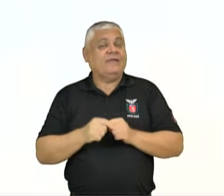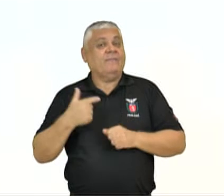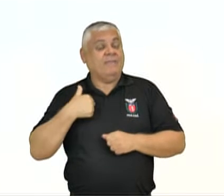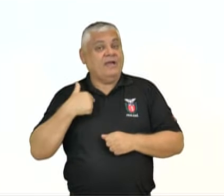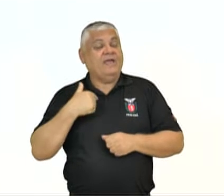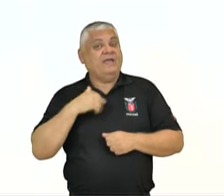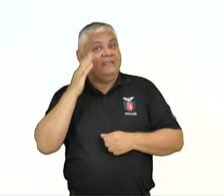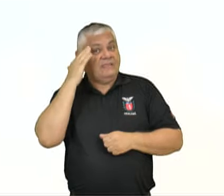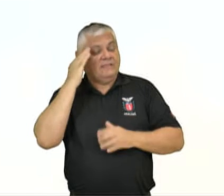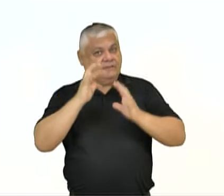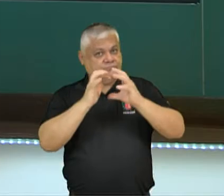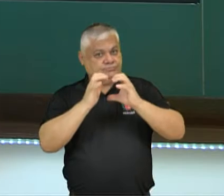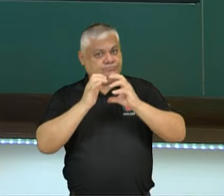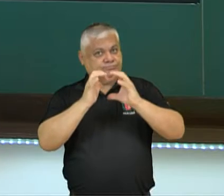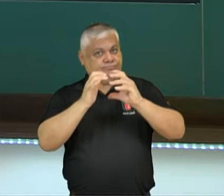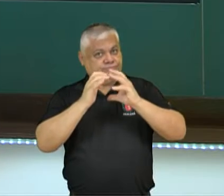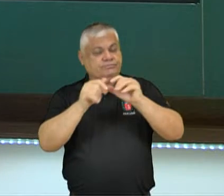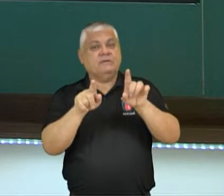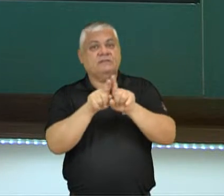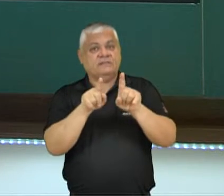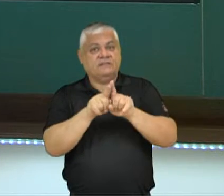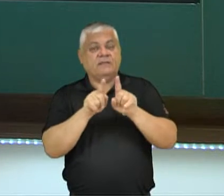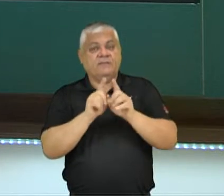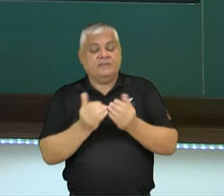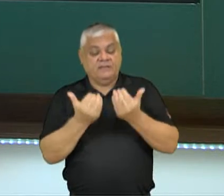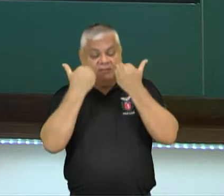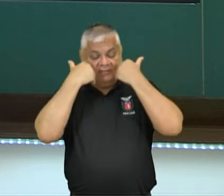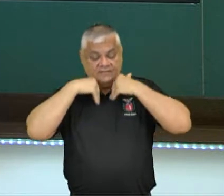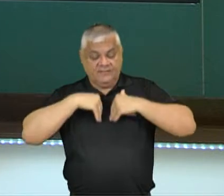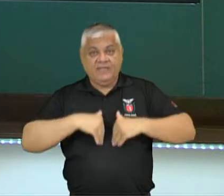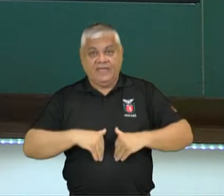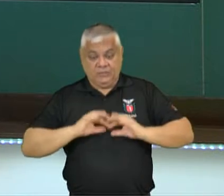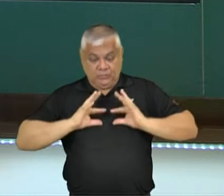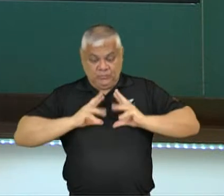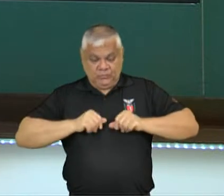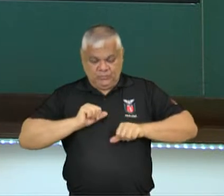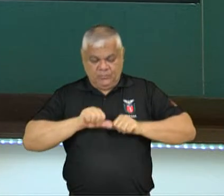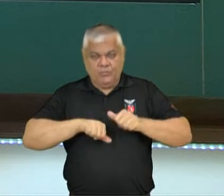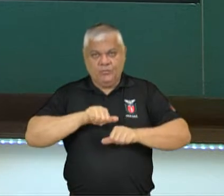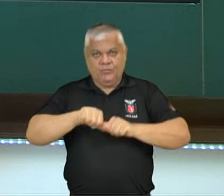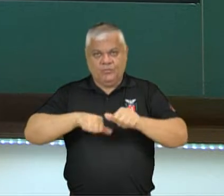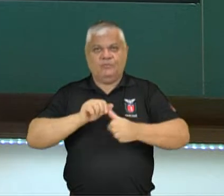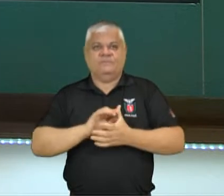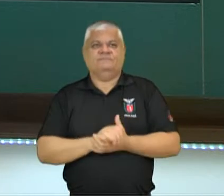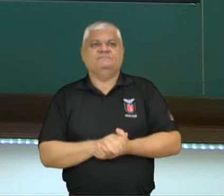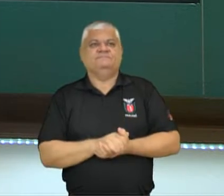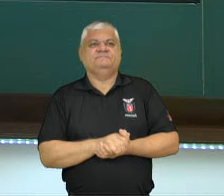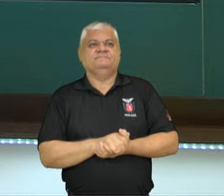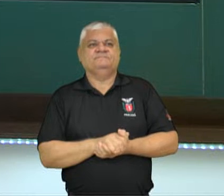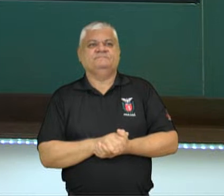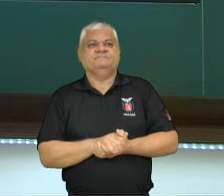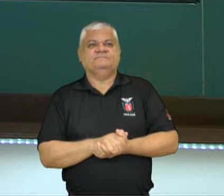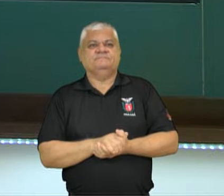sistema nervoso e do sistema endócrino em todas essas mudanças.